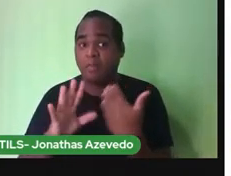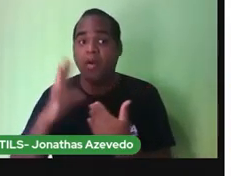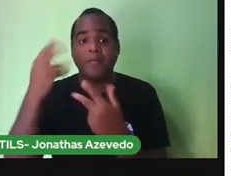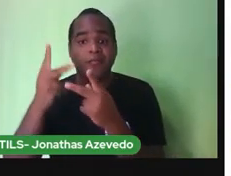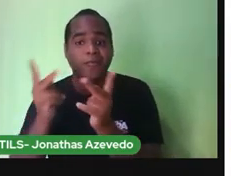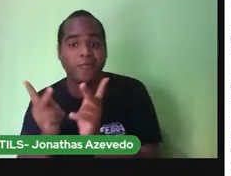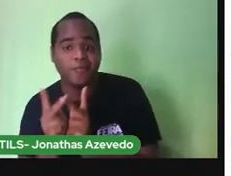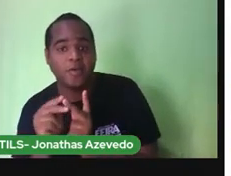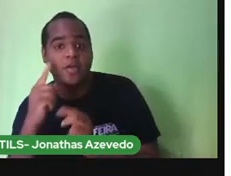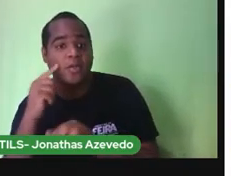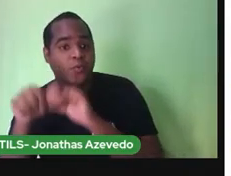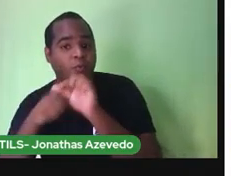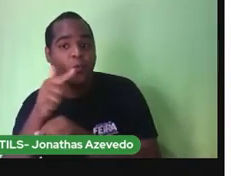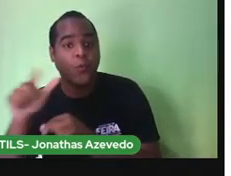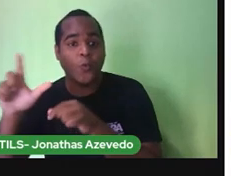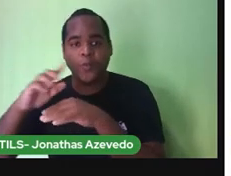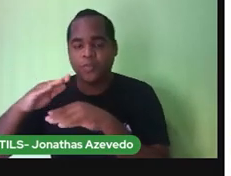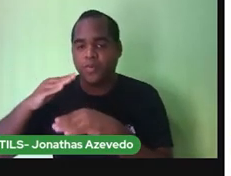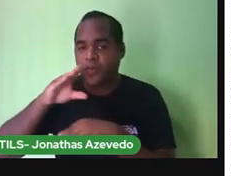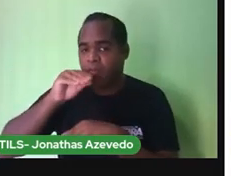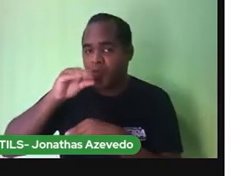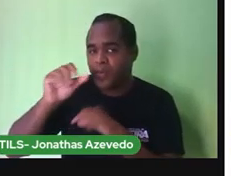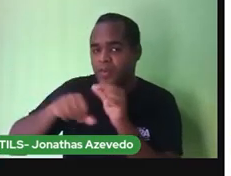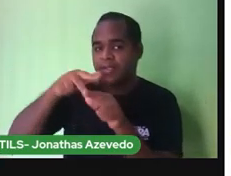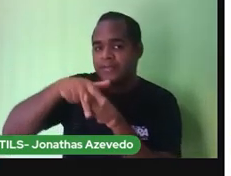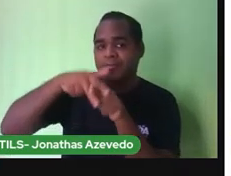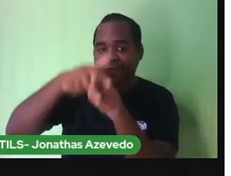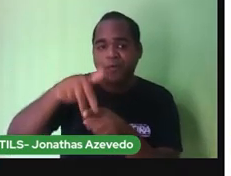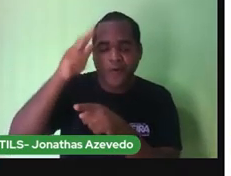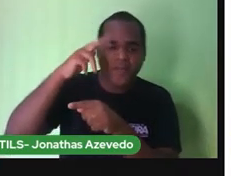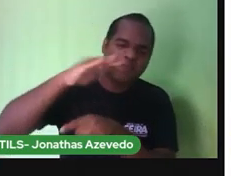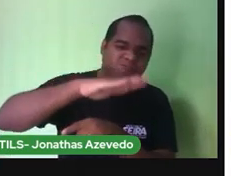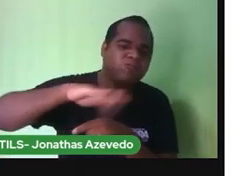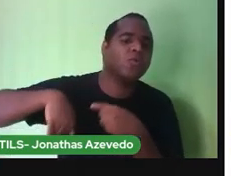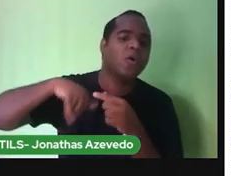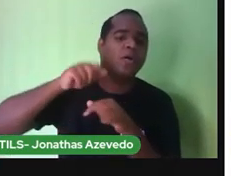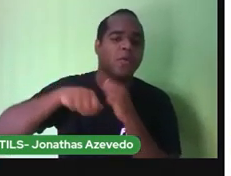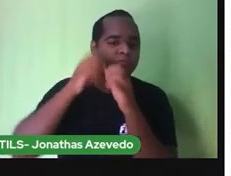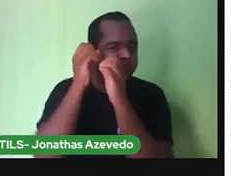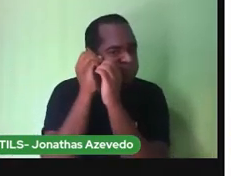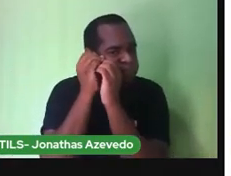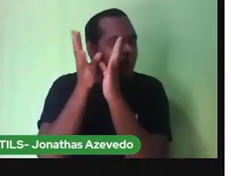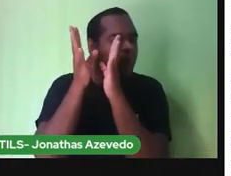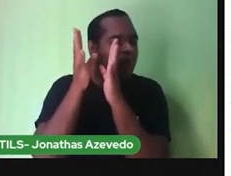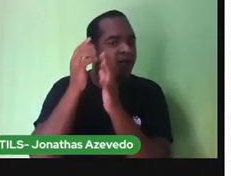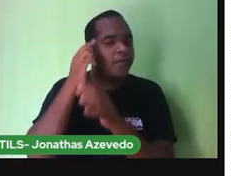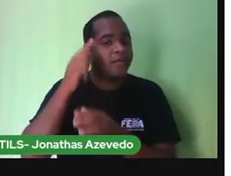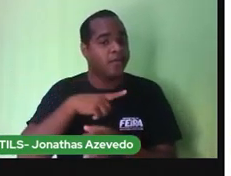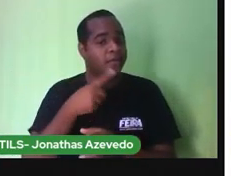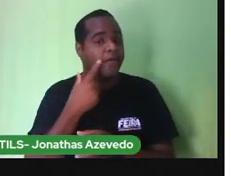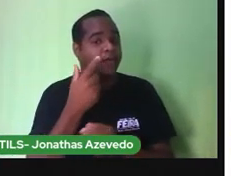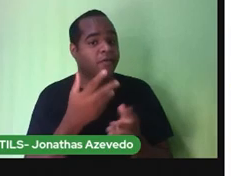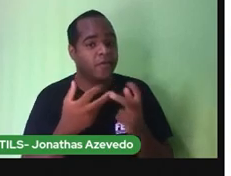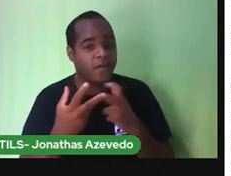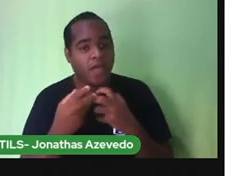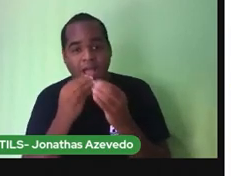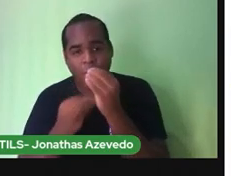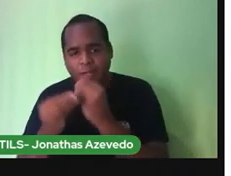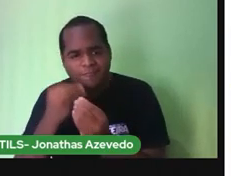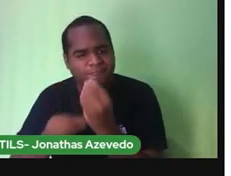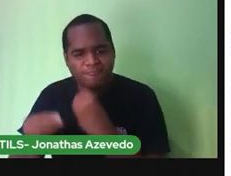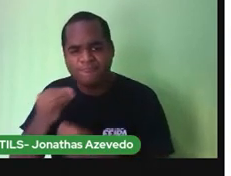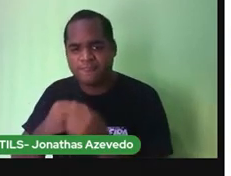marreco pulou do poleiro no pé do cavalo leva um coice criou um dado o meu um pedaço de